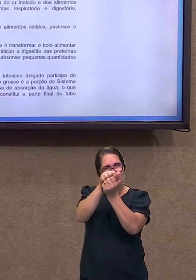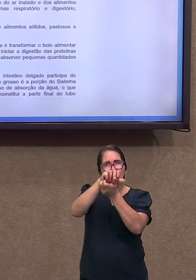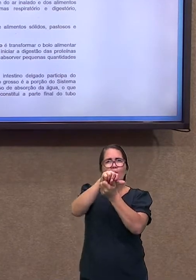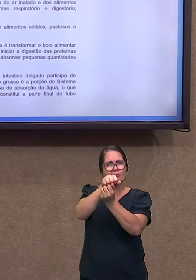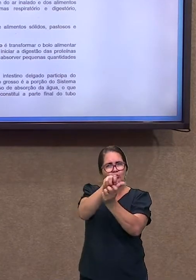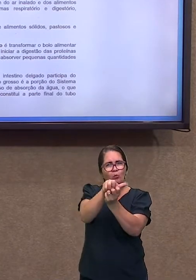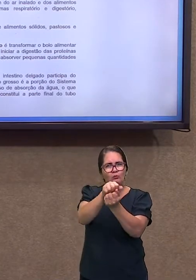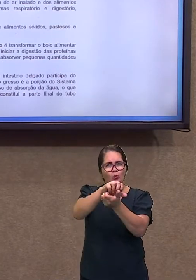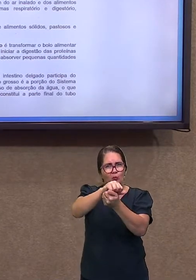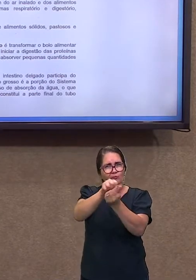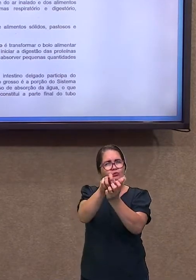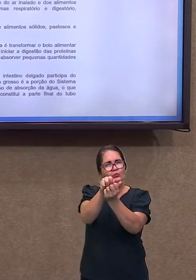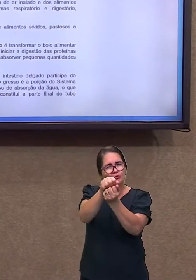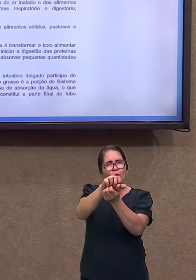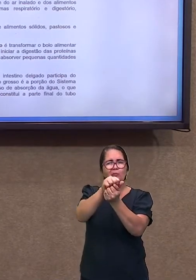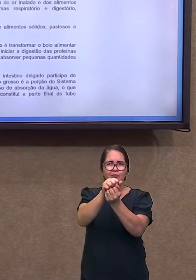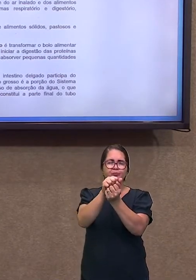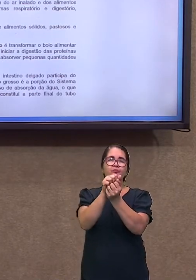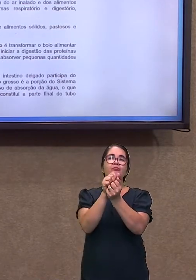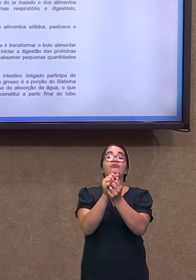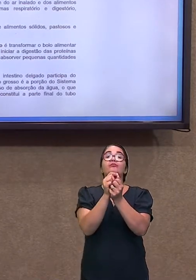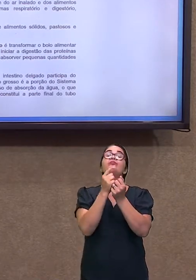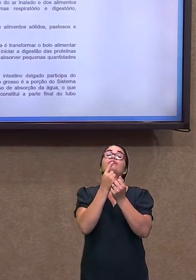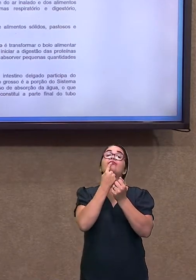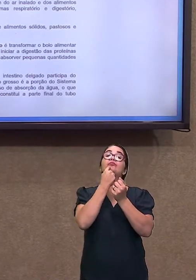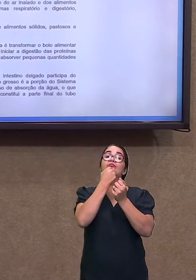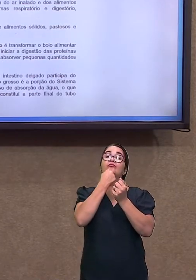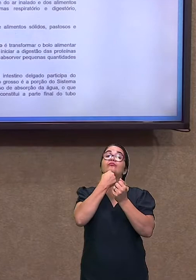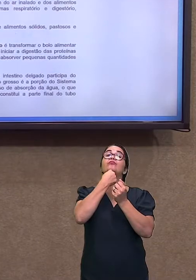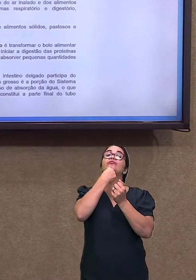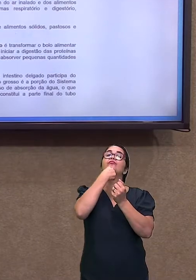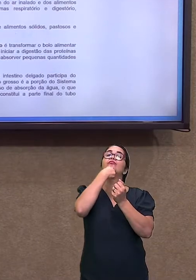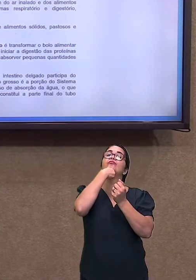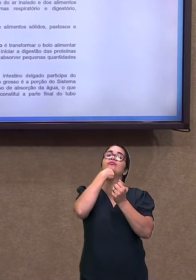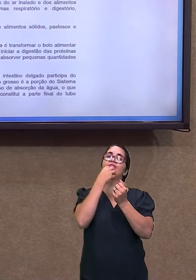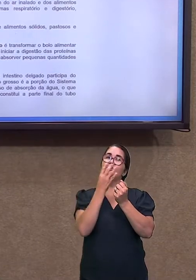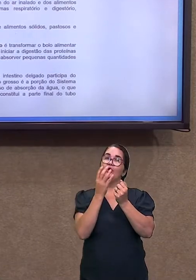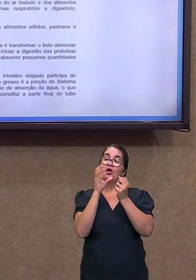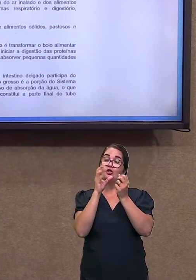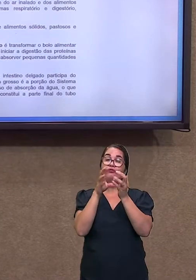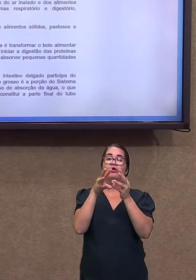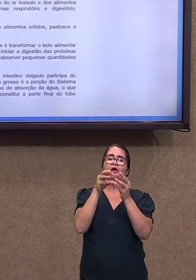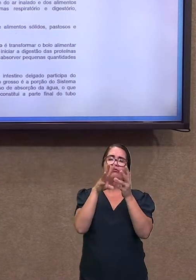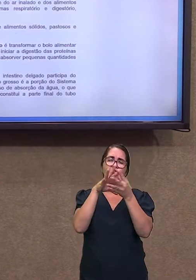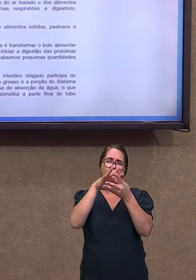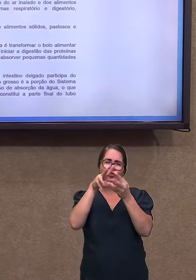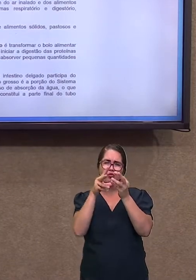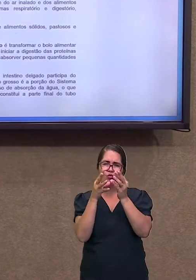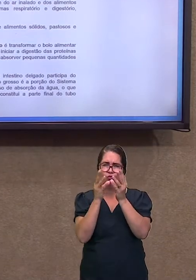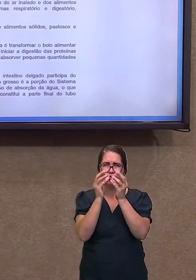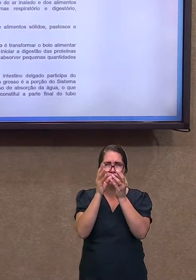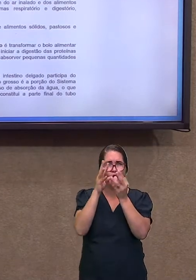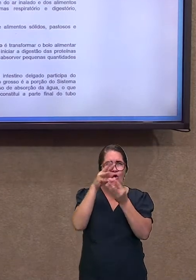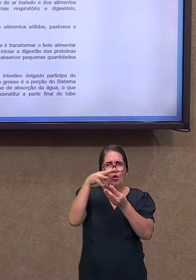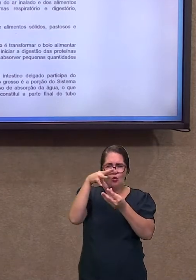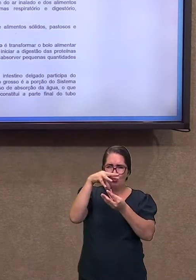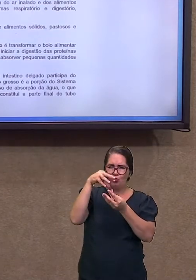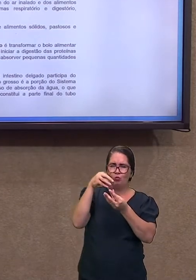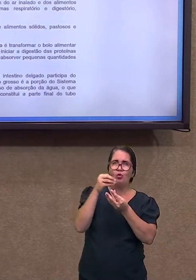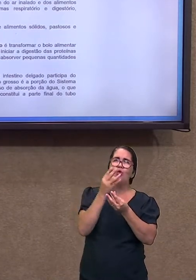comendo uma bolacha e jogando pequenas partículas para todos os lados. Então, este alimento quebrado, ele